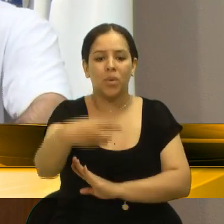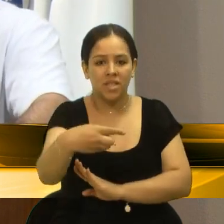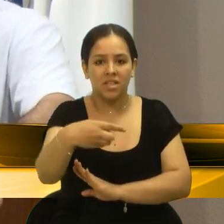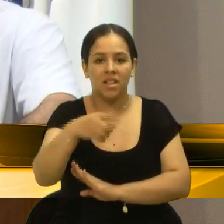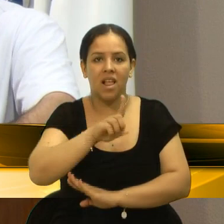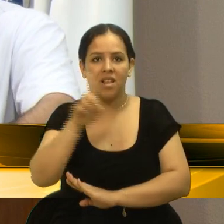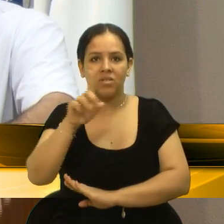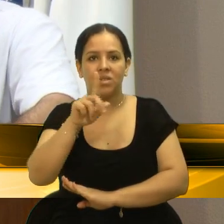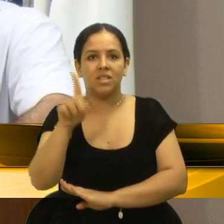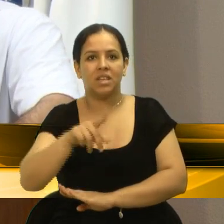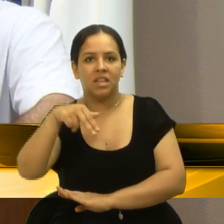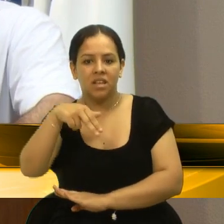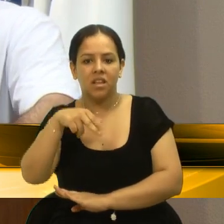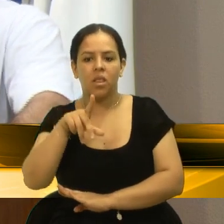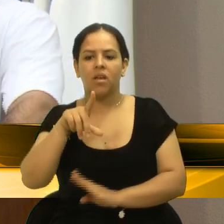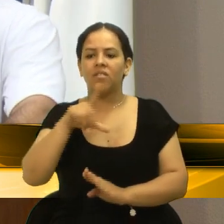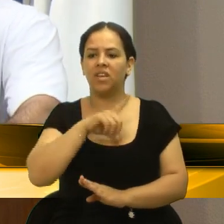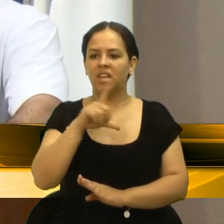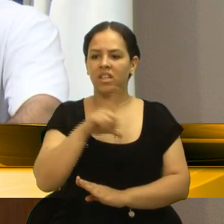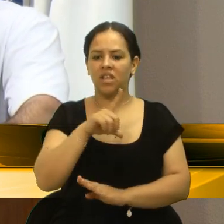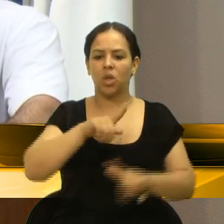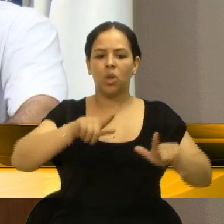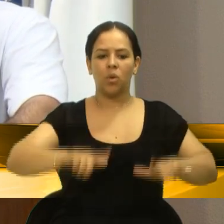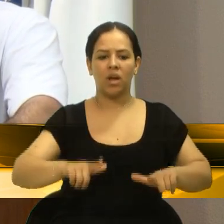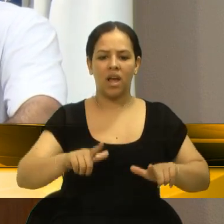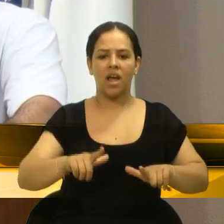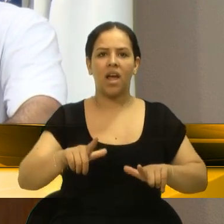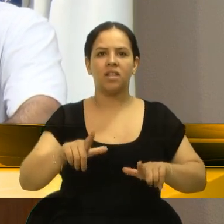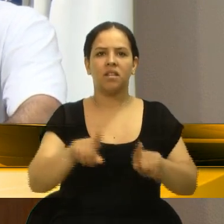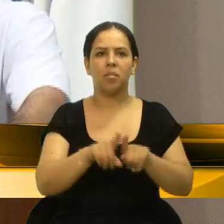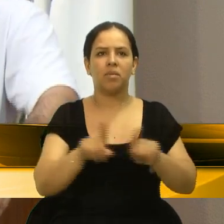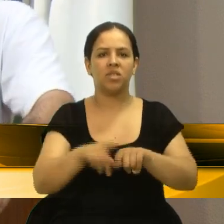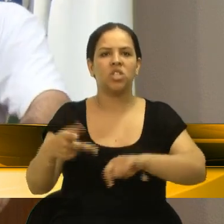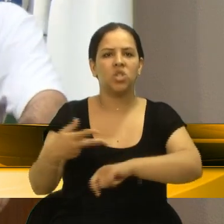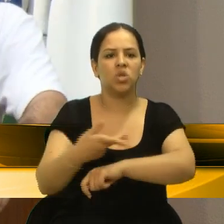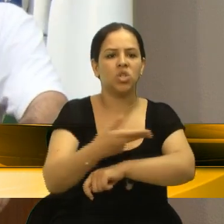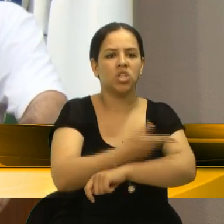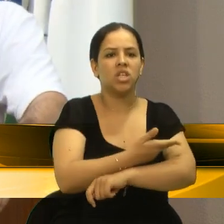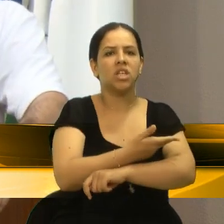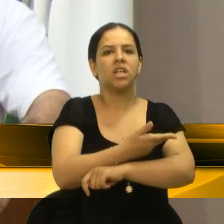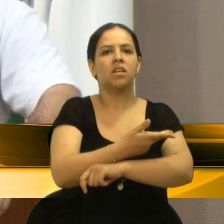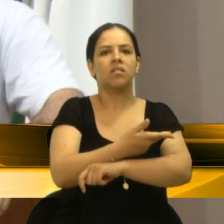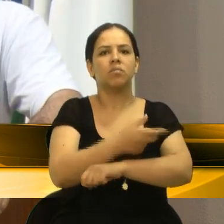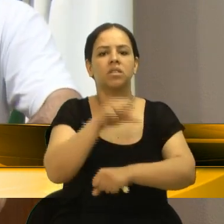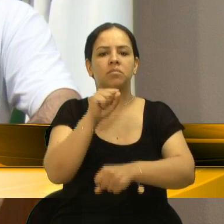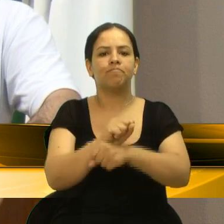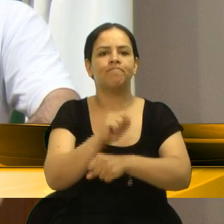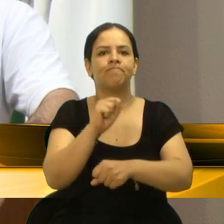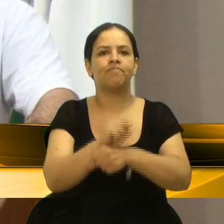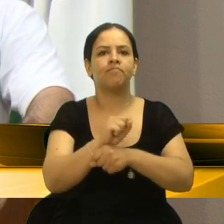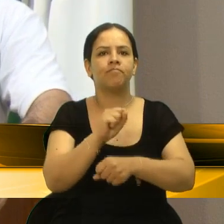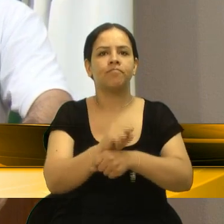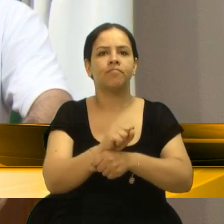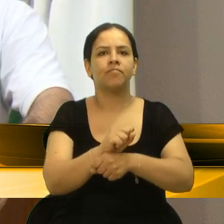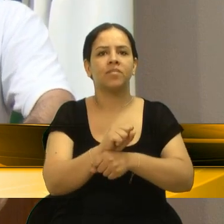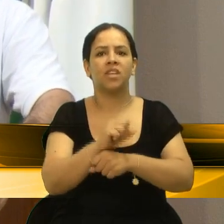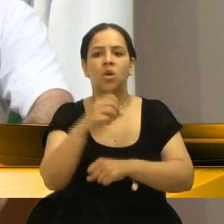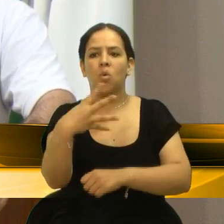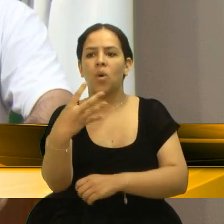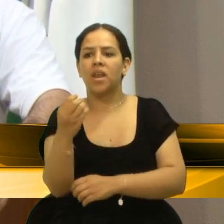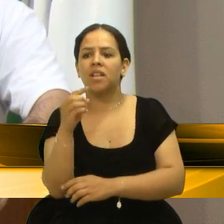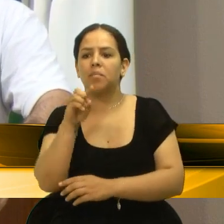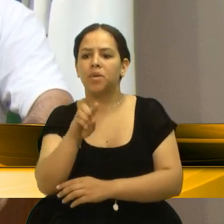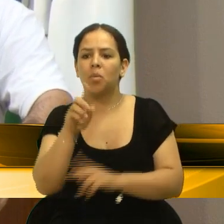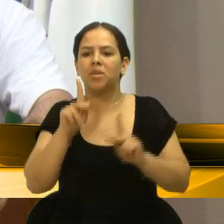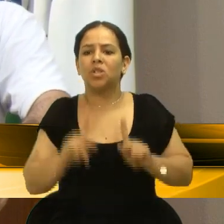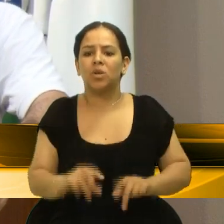para consultas, especialistas e cirurgias na rede pública da saúde. Nós amargamos o triste índice de 40 mil pessoas